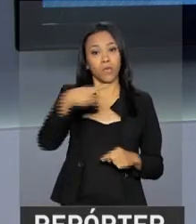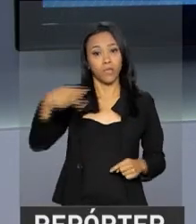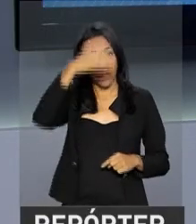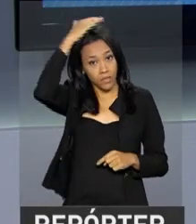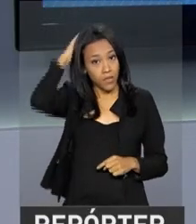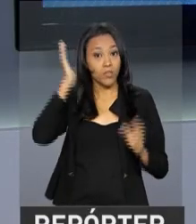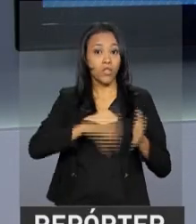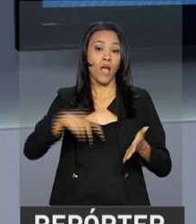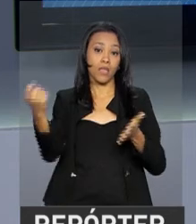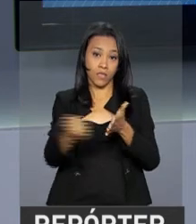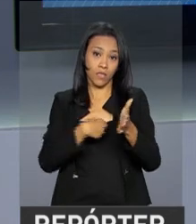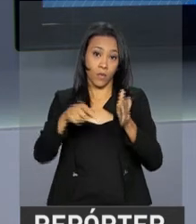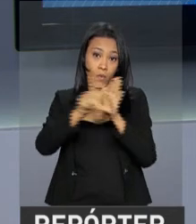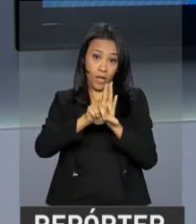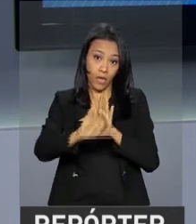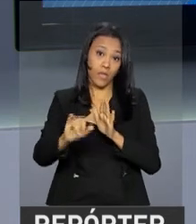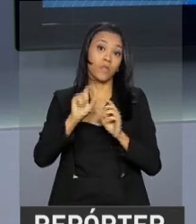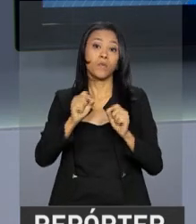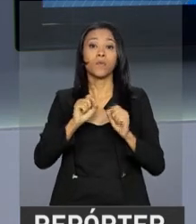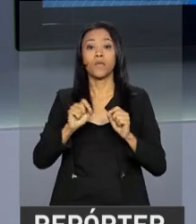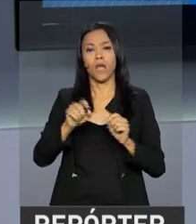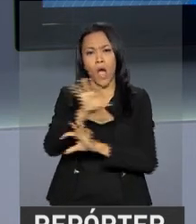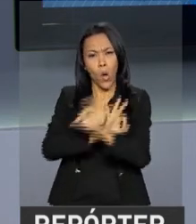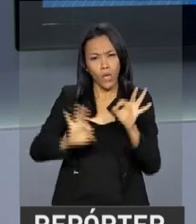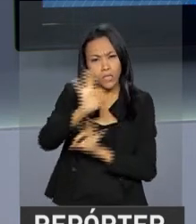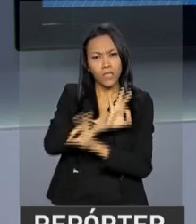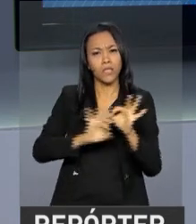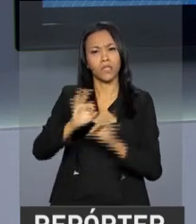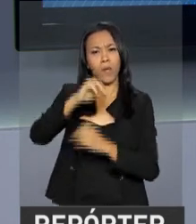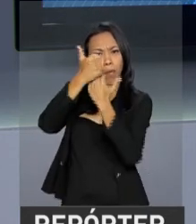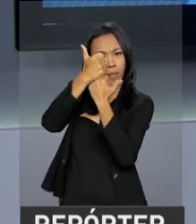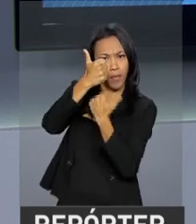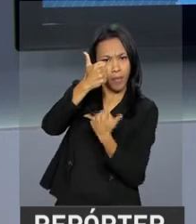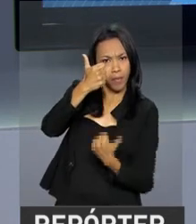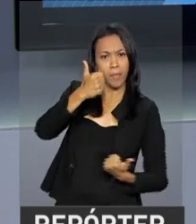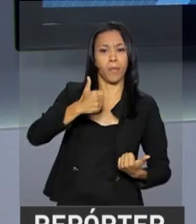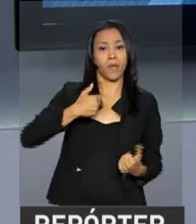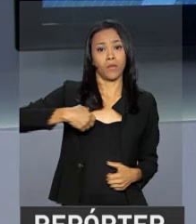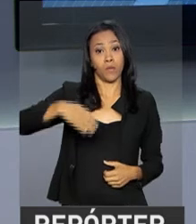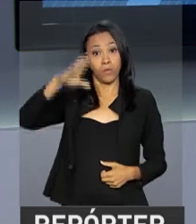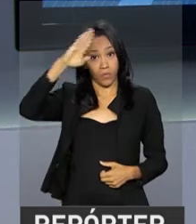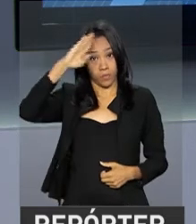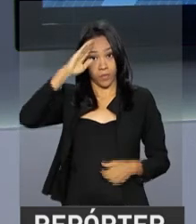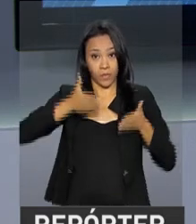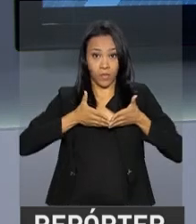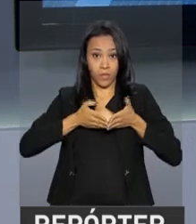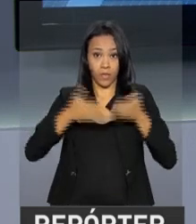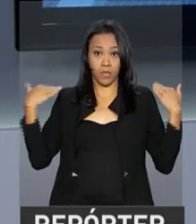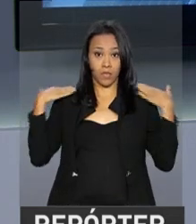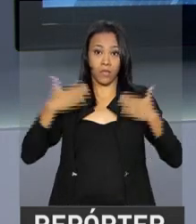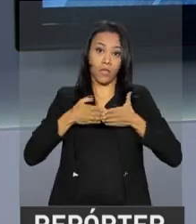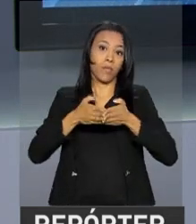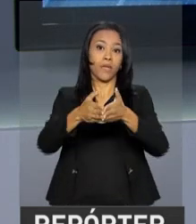sancionou a lei que trata da reestruturação dos quadros de oficiais e de praças da marinha entre as principais mudanças está a